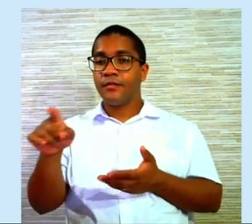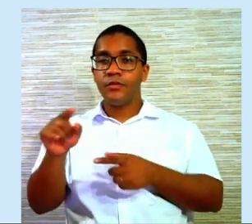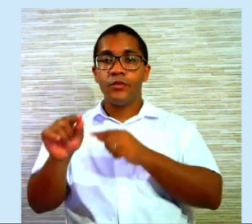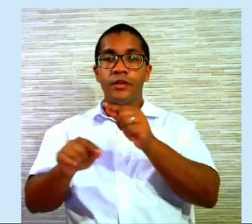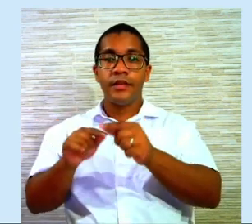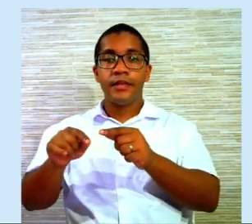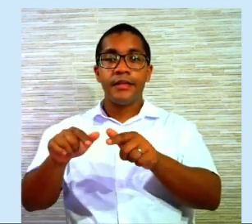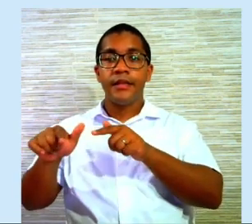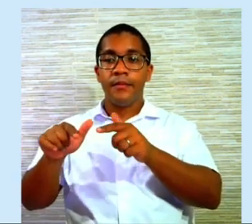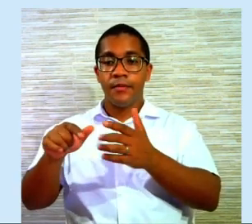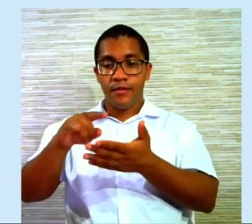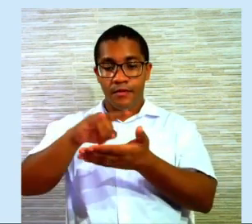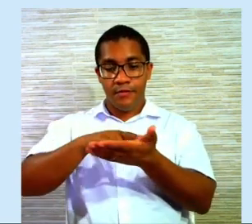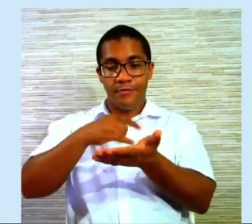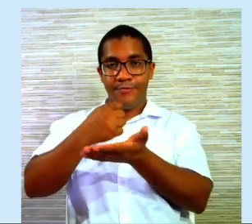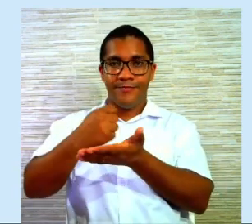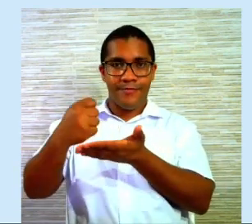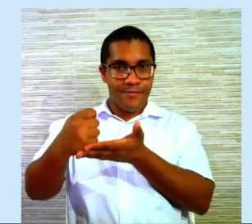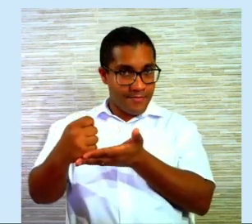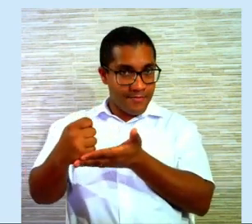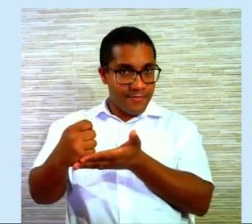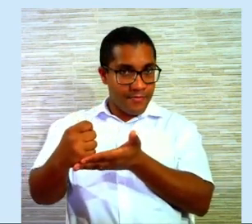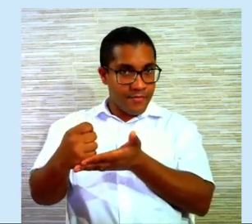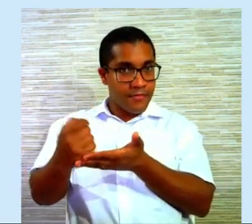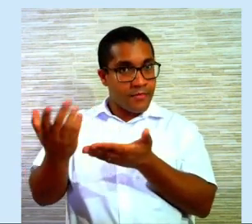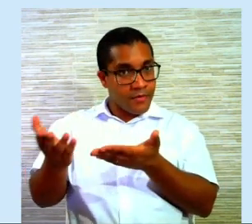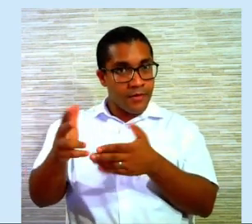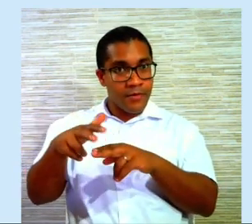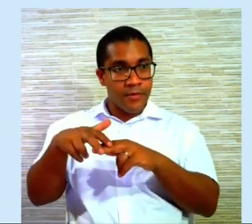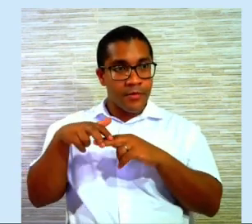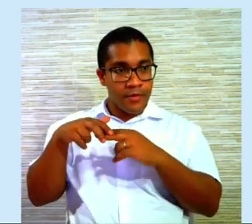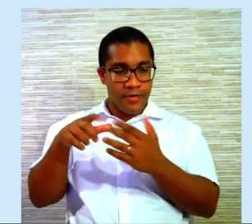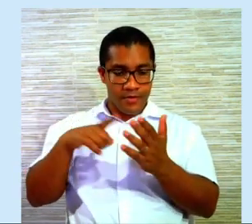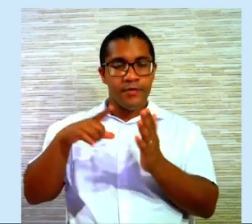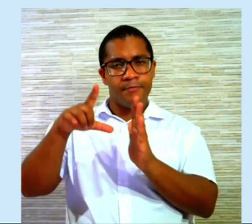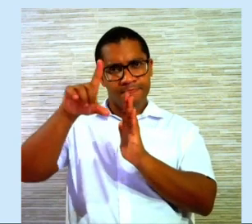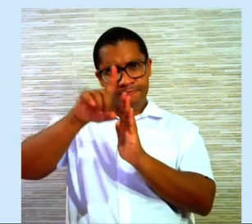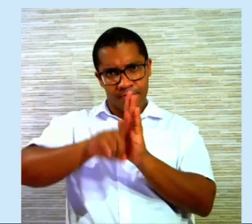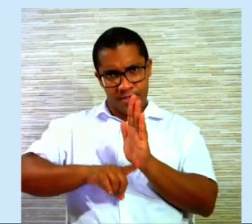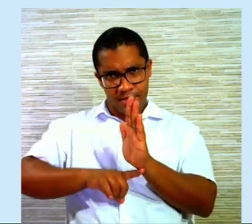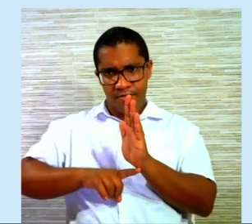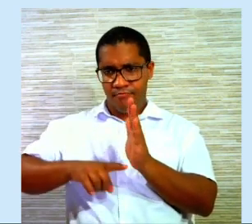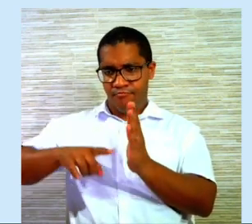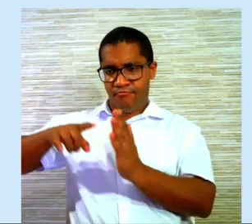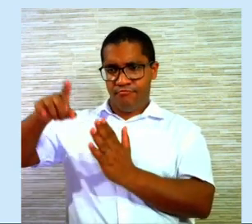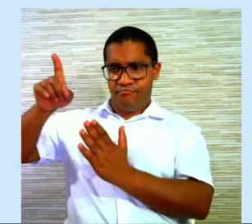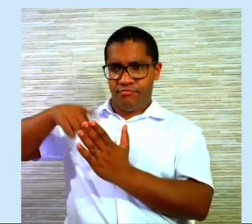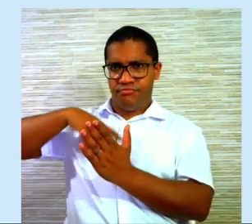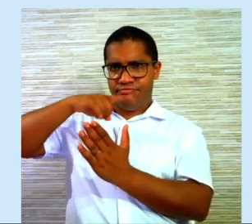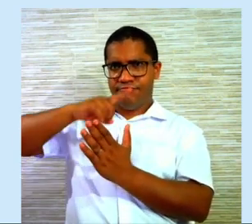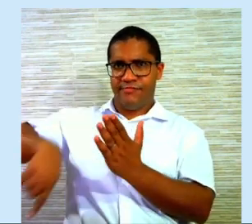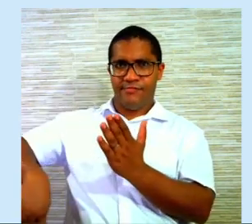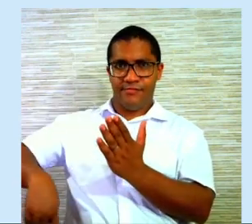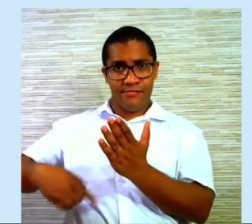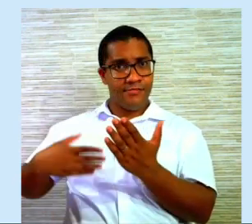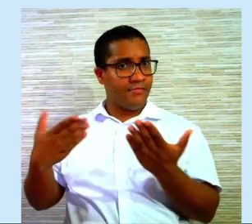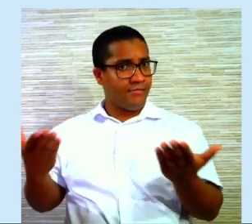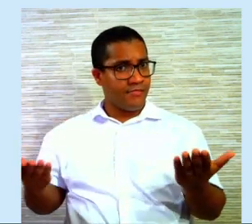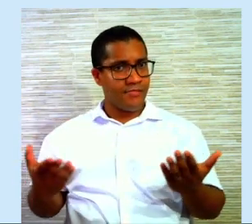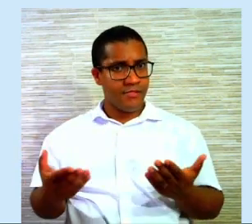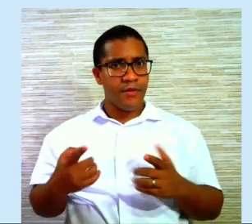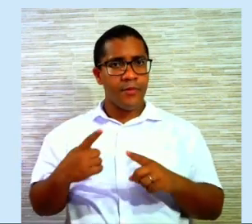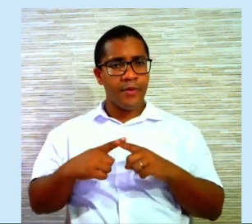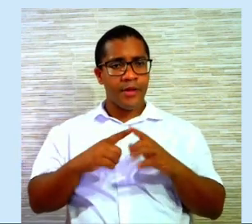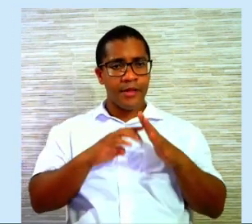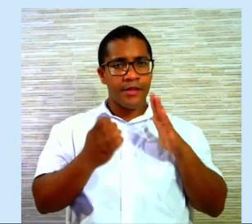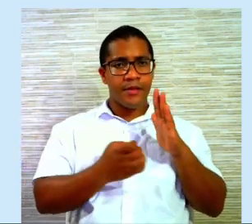o indivíduo é preso a uma carteira de trabalho, isso, que muitas vezes tem seus direitos violados